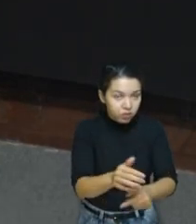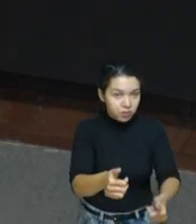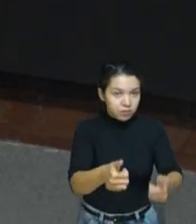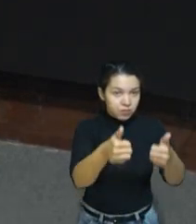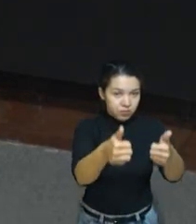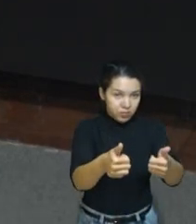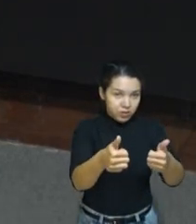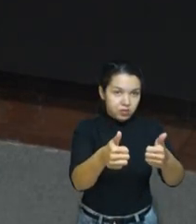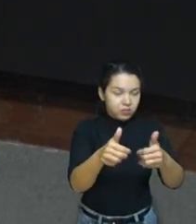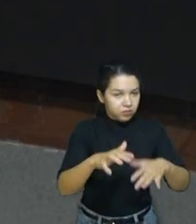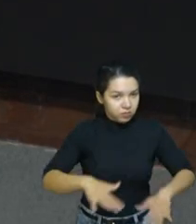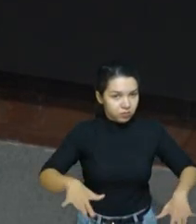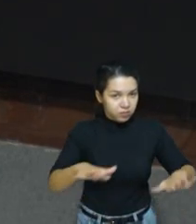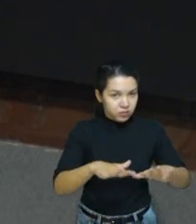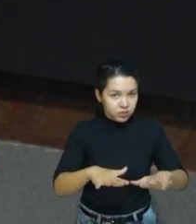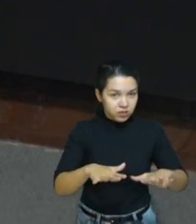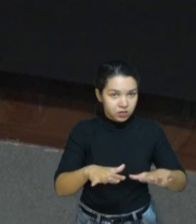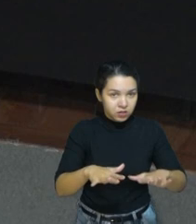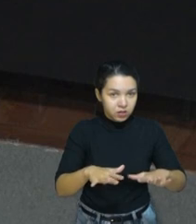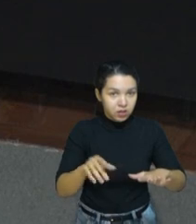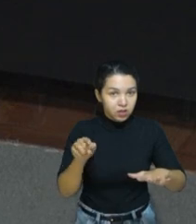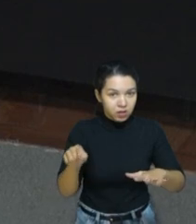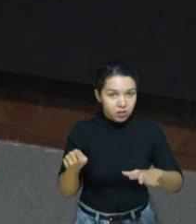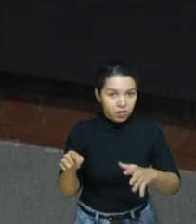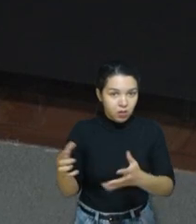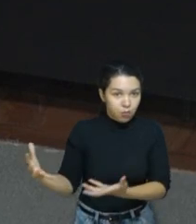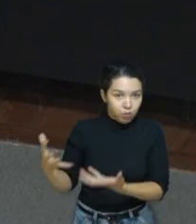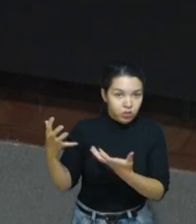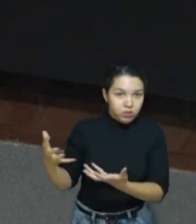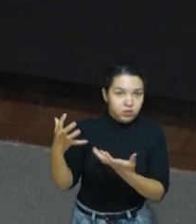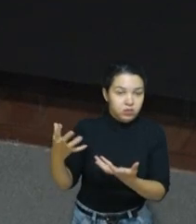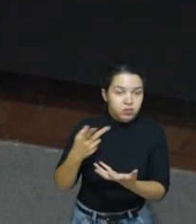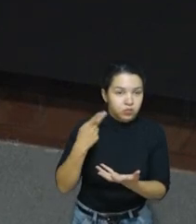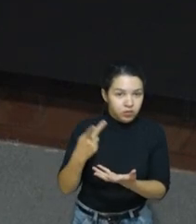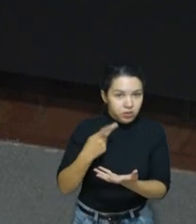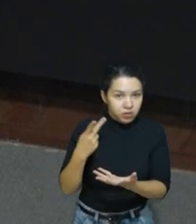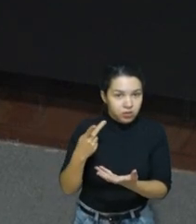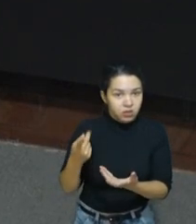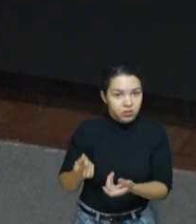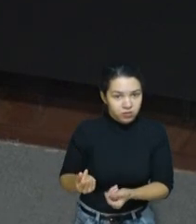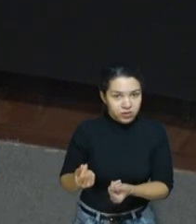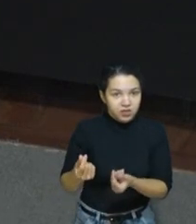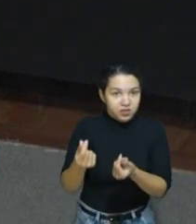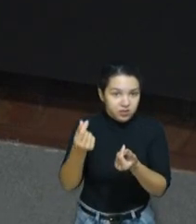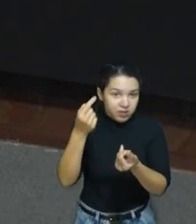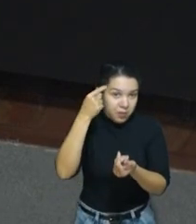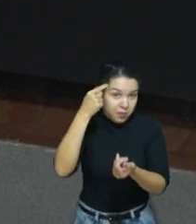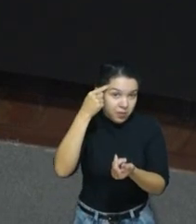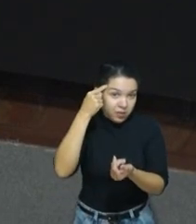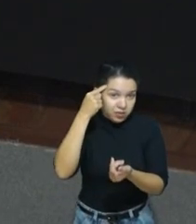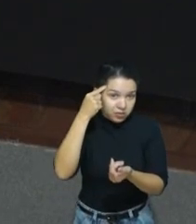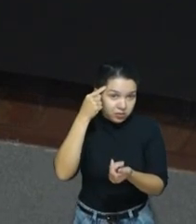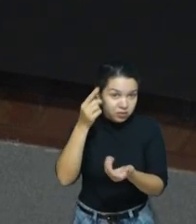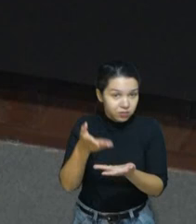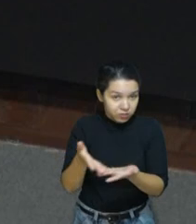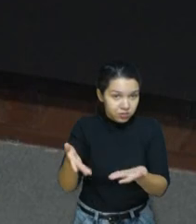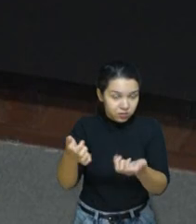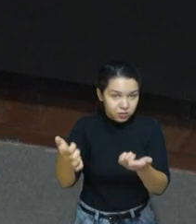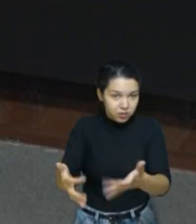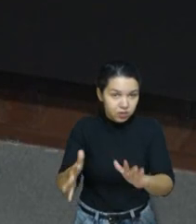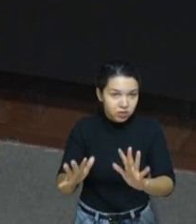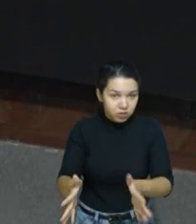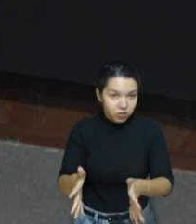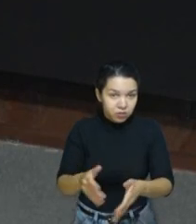e não fazer a coisa da pressão política e financeira, né? Que é os exemplos que vocês